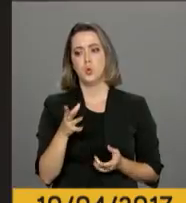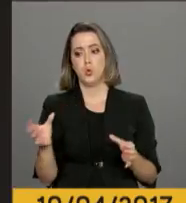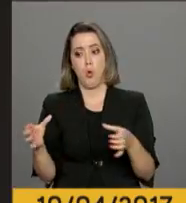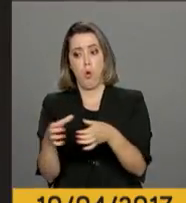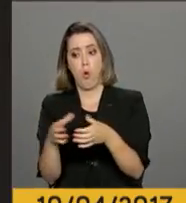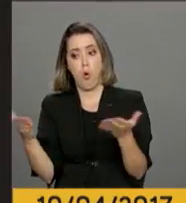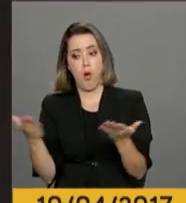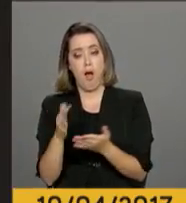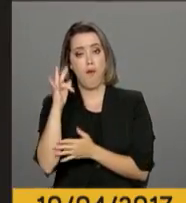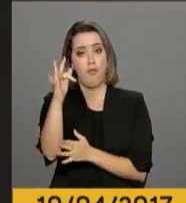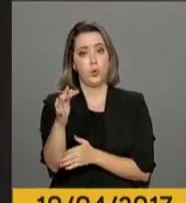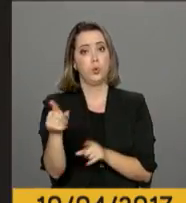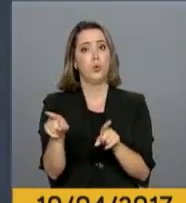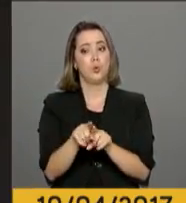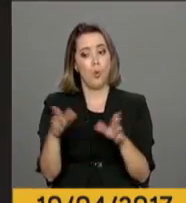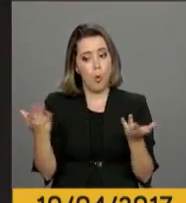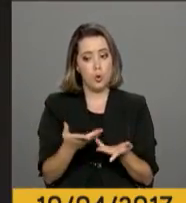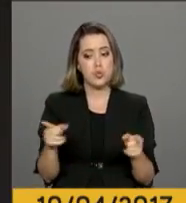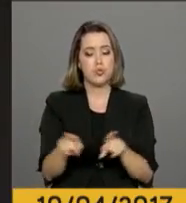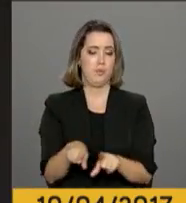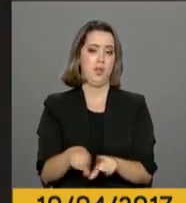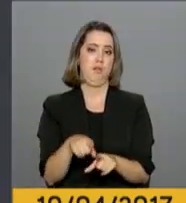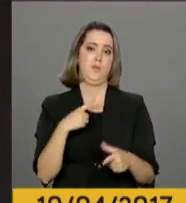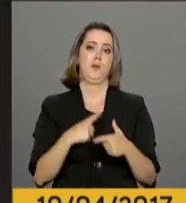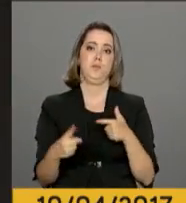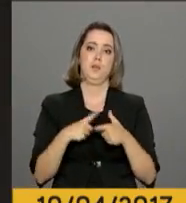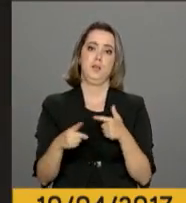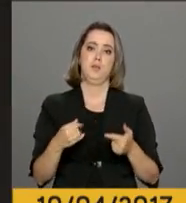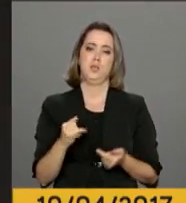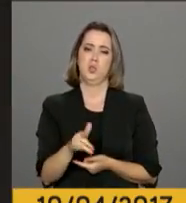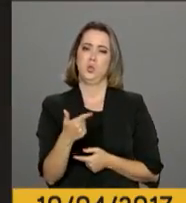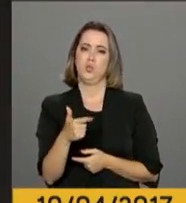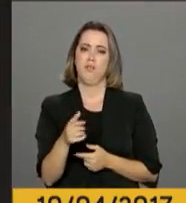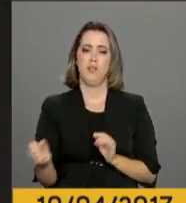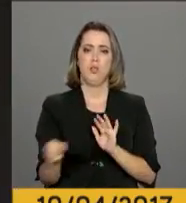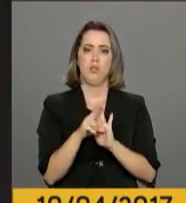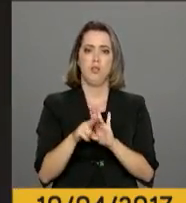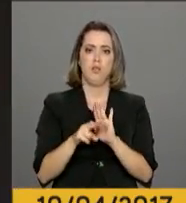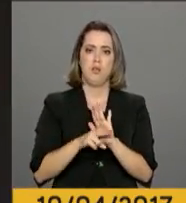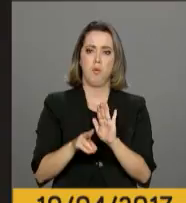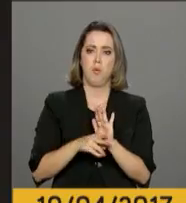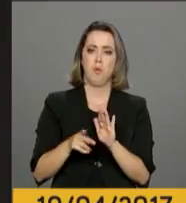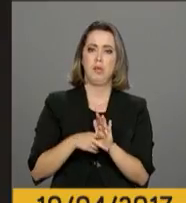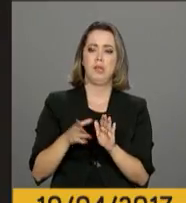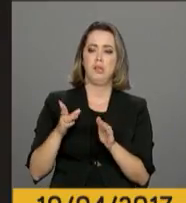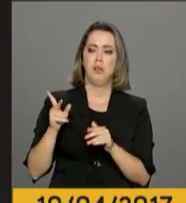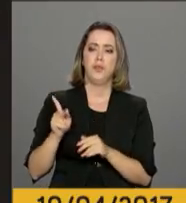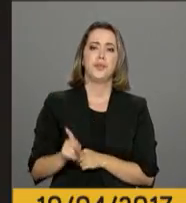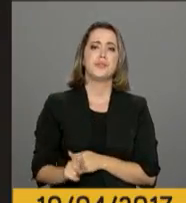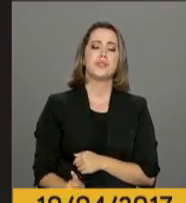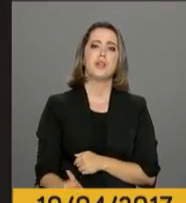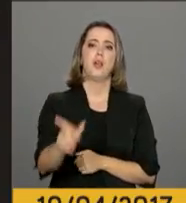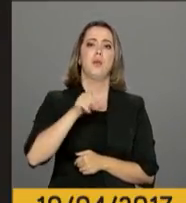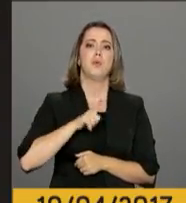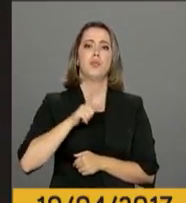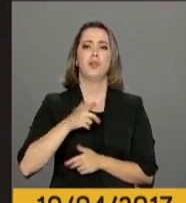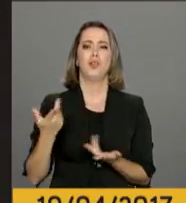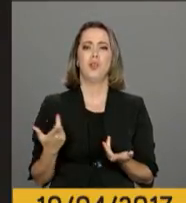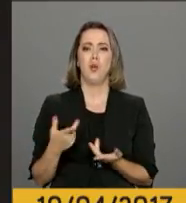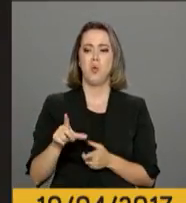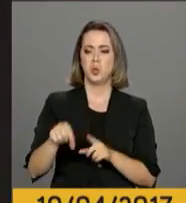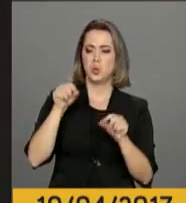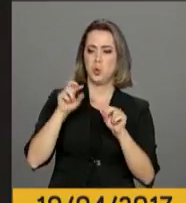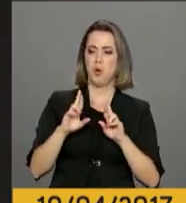aposentados de amanhã, mas os de hoje. Se não reformarmos a Previdência, perpetuar-se-ão privilégios